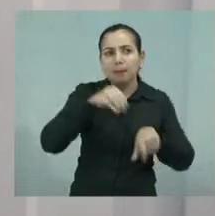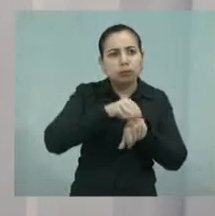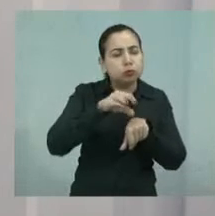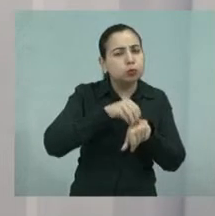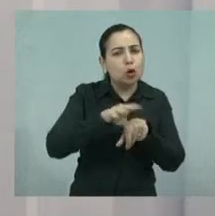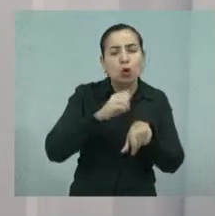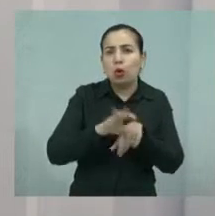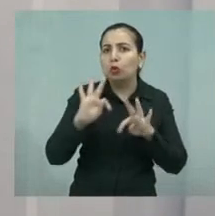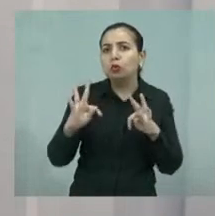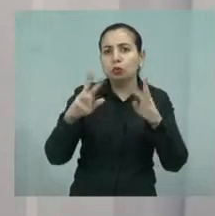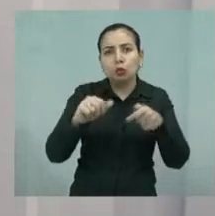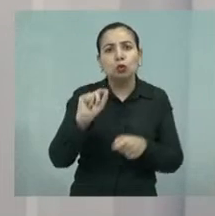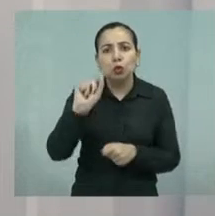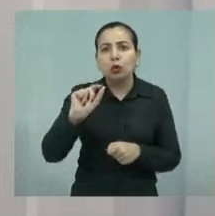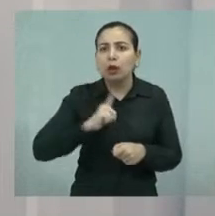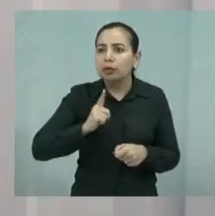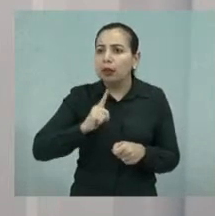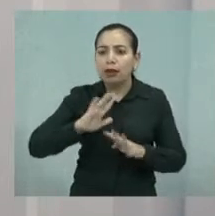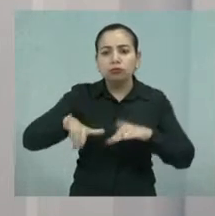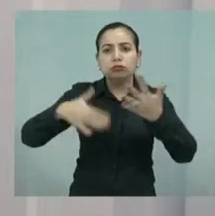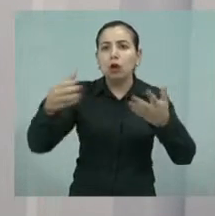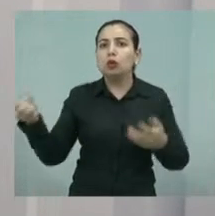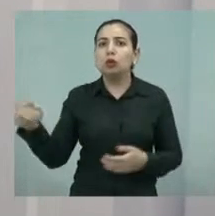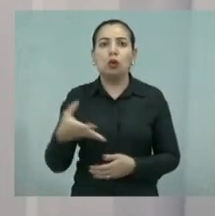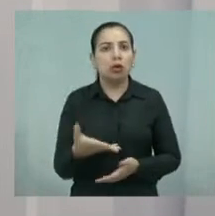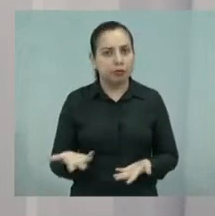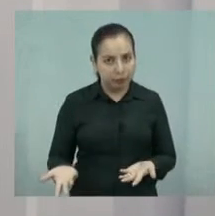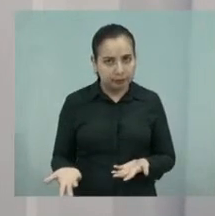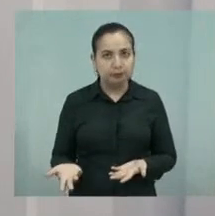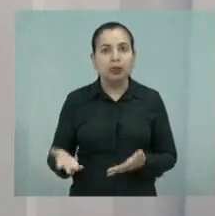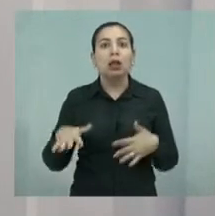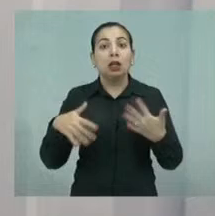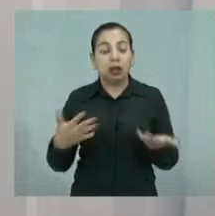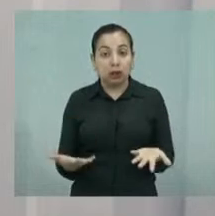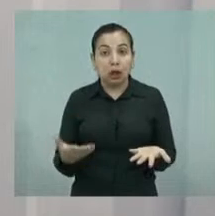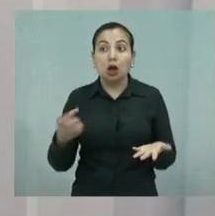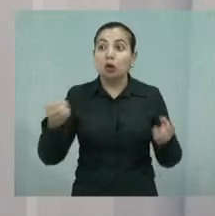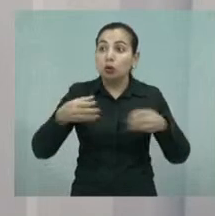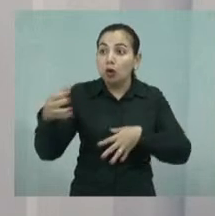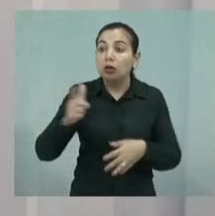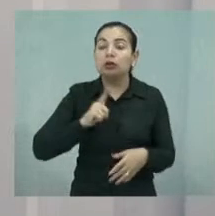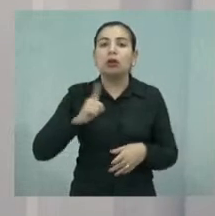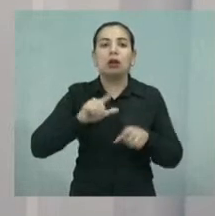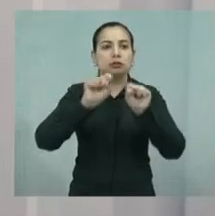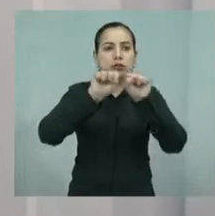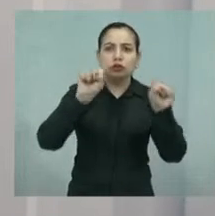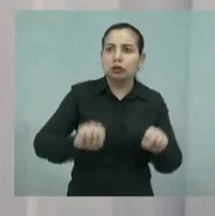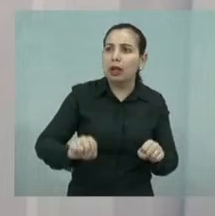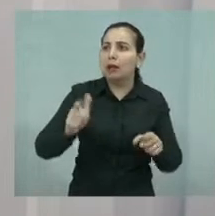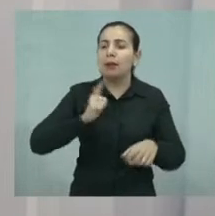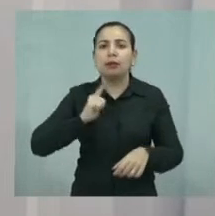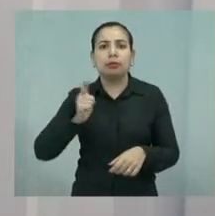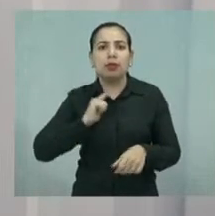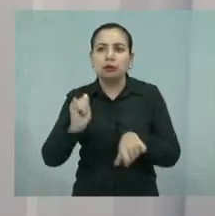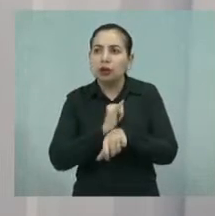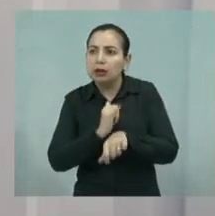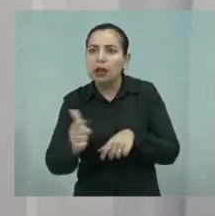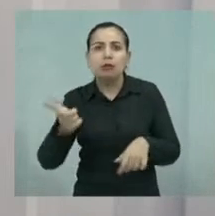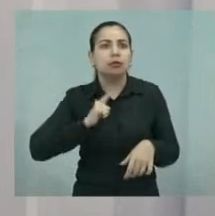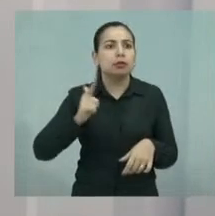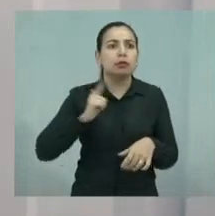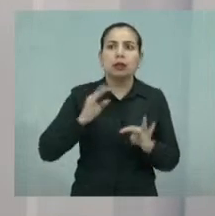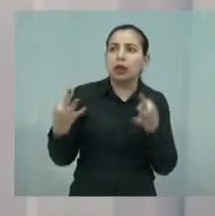acompanhando essa evolução. Então, esse processo de inovação, ele envolve sistemas, mecanismos, ferramentas, mas também